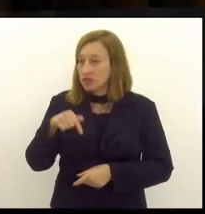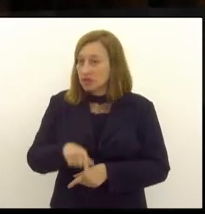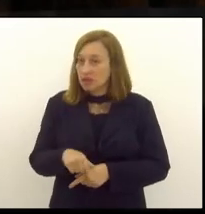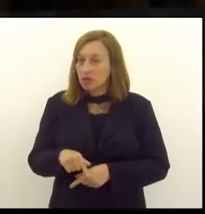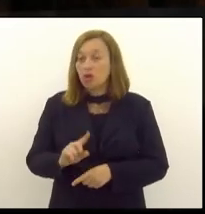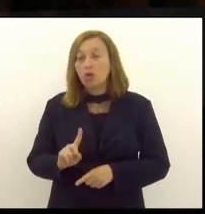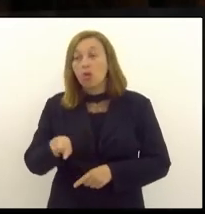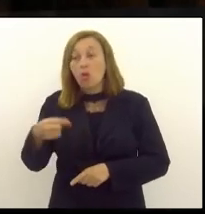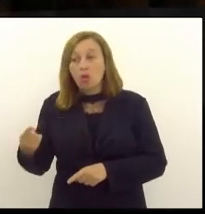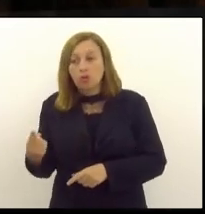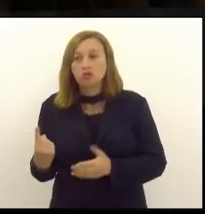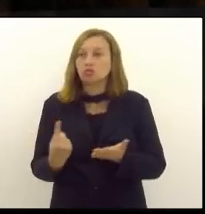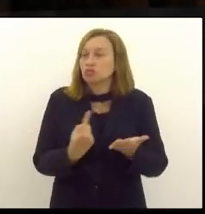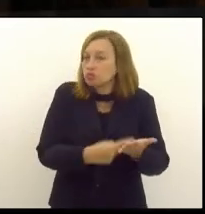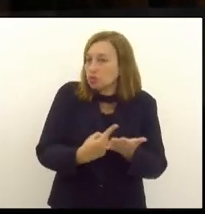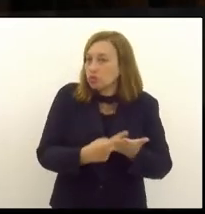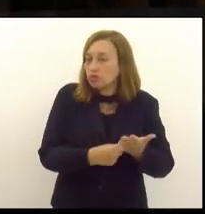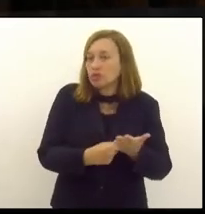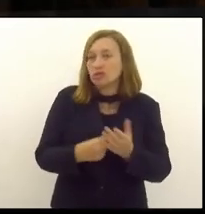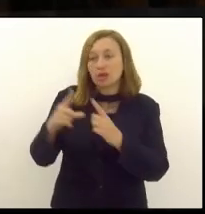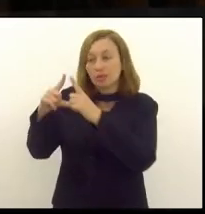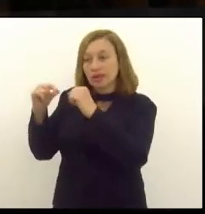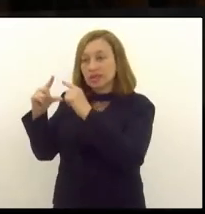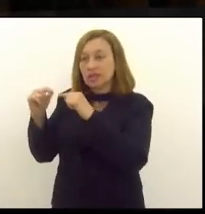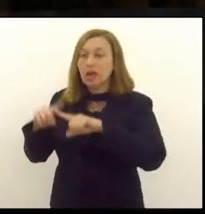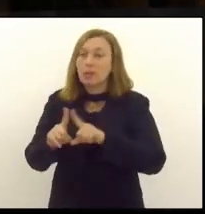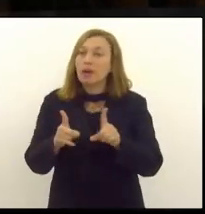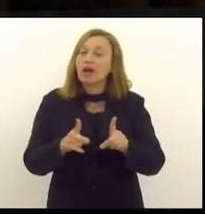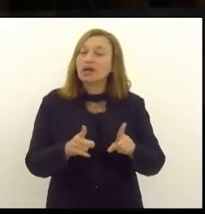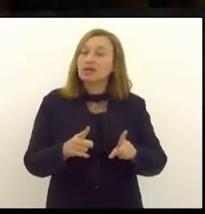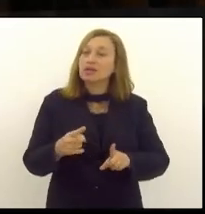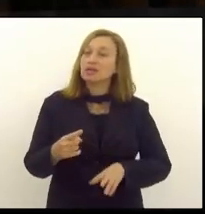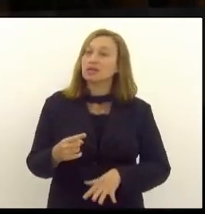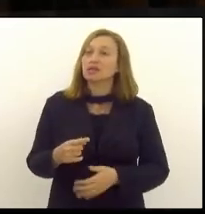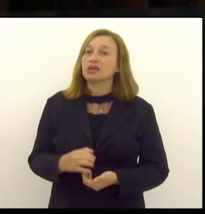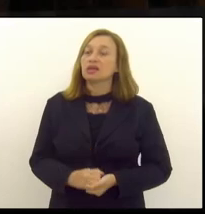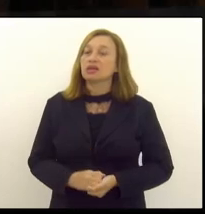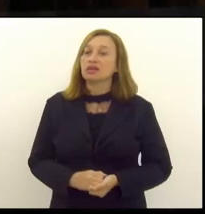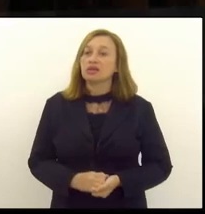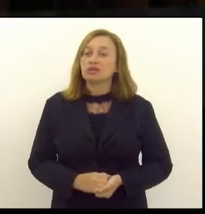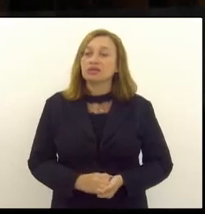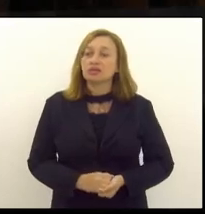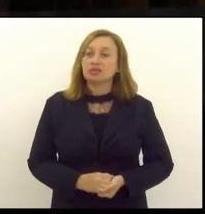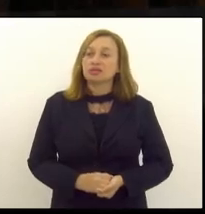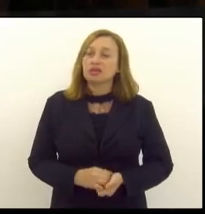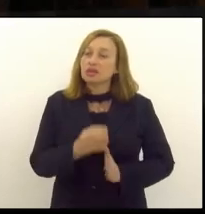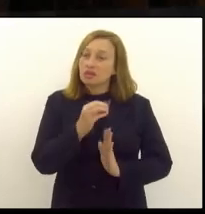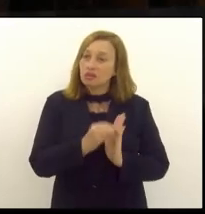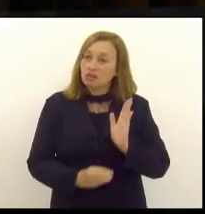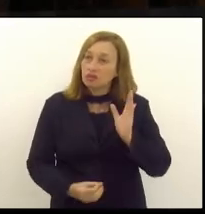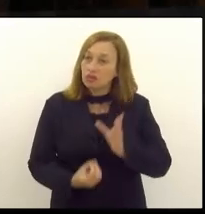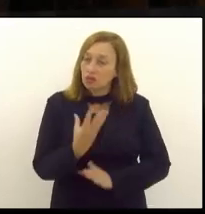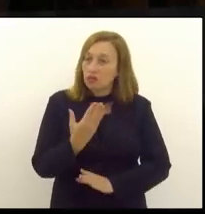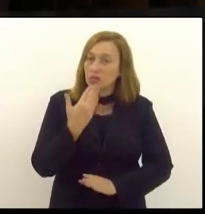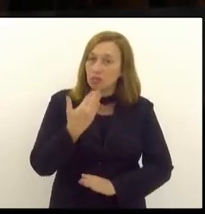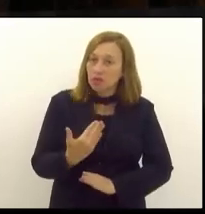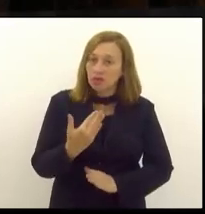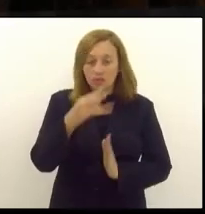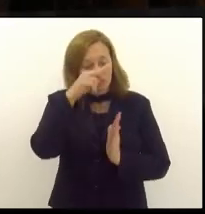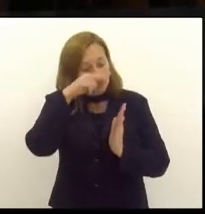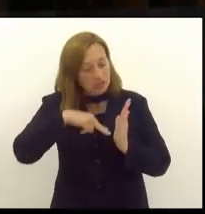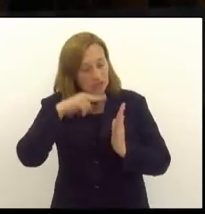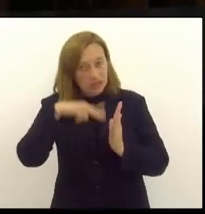razão de outros compromissos em Brasília, mas ele fez questão de fazer um ofício, pediu para que fosse